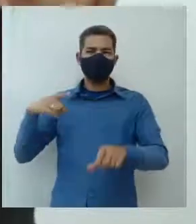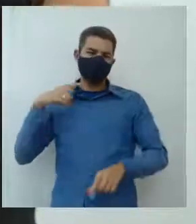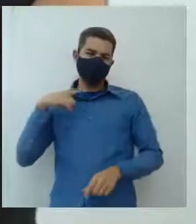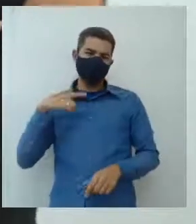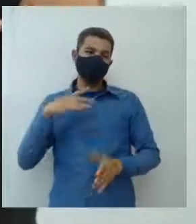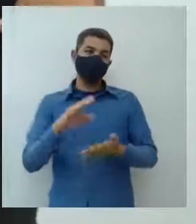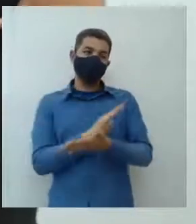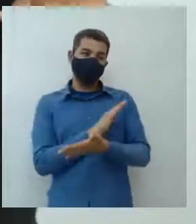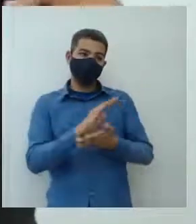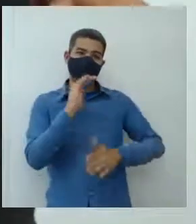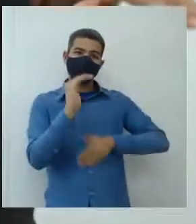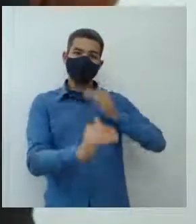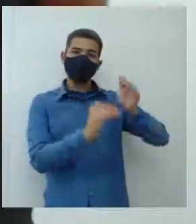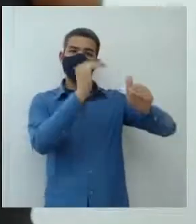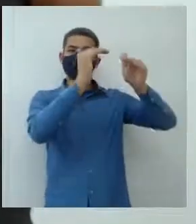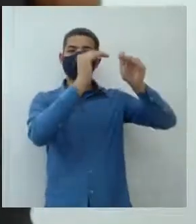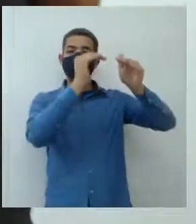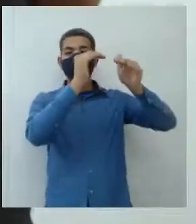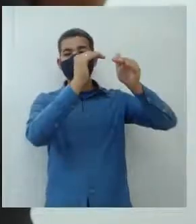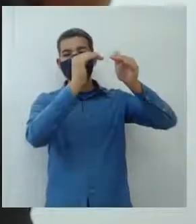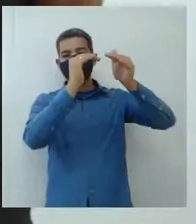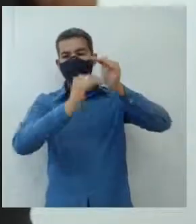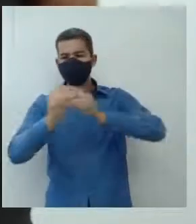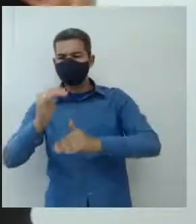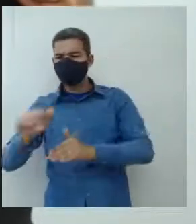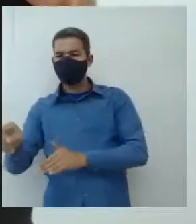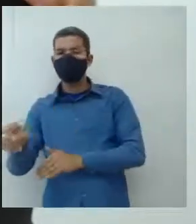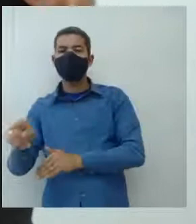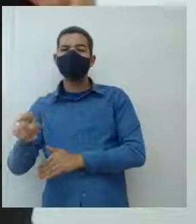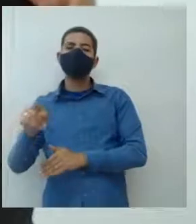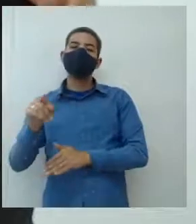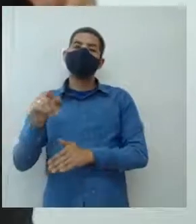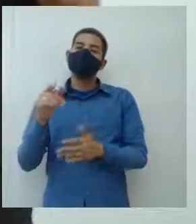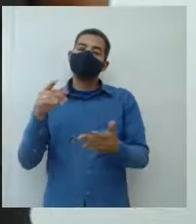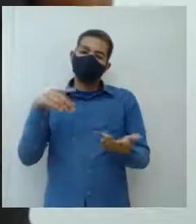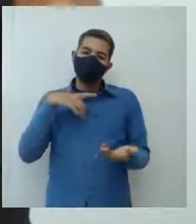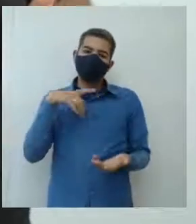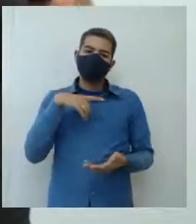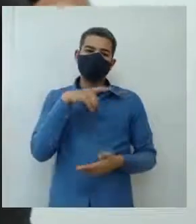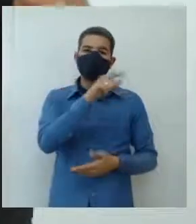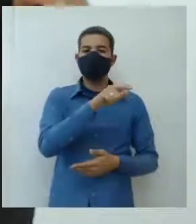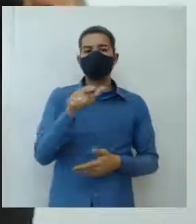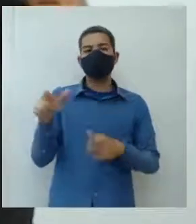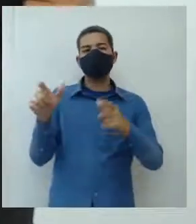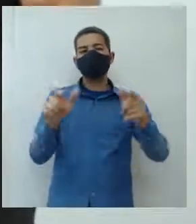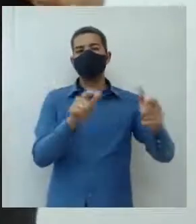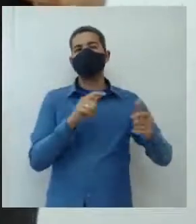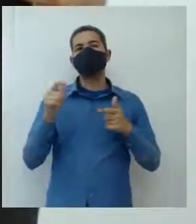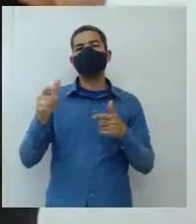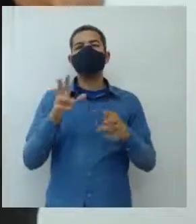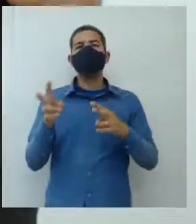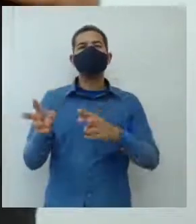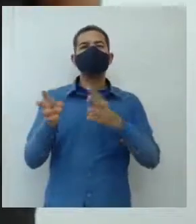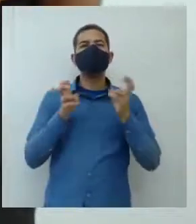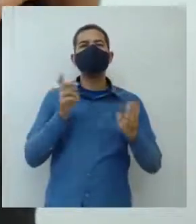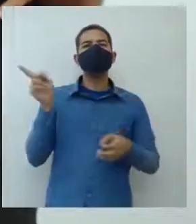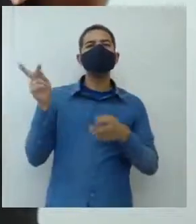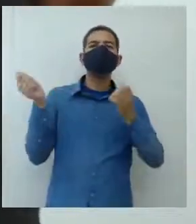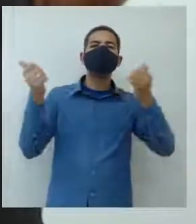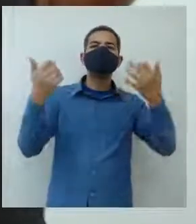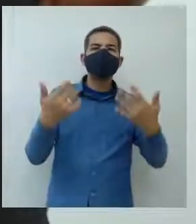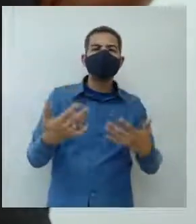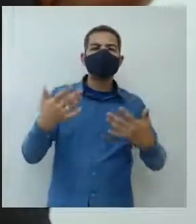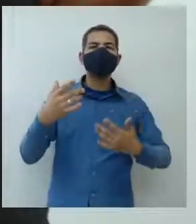e subdesenvolvidos, onde a fome está sendo instaurada em todos esses espaços. E a gente vai perceber que ele dizia o seguinte, que existe